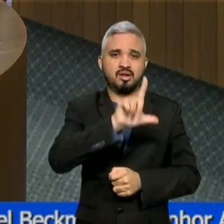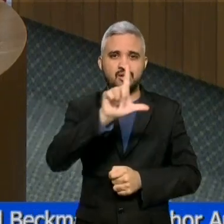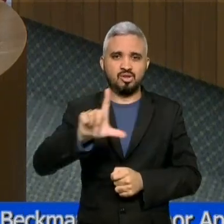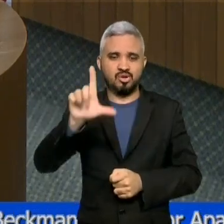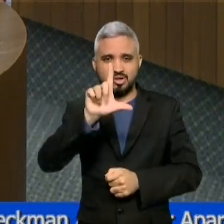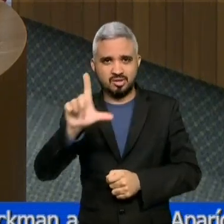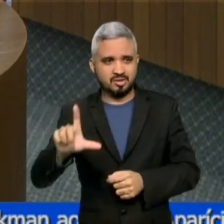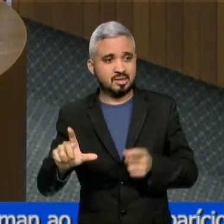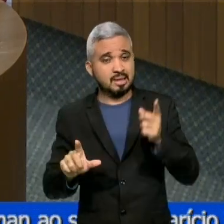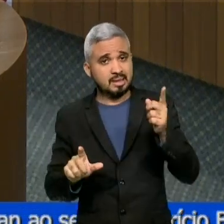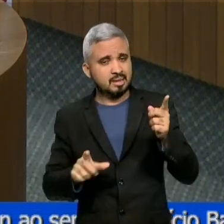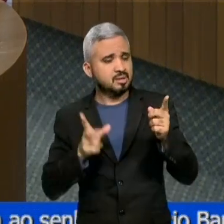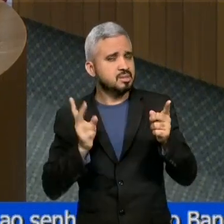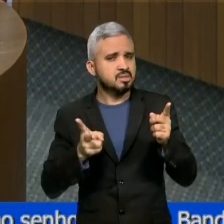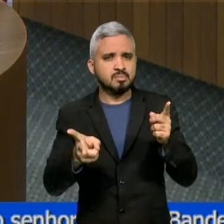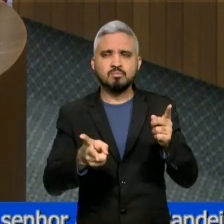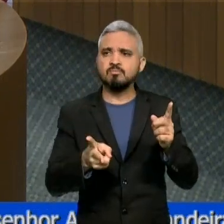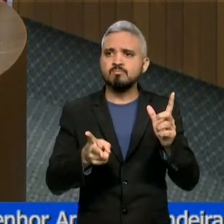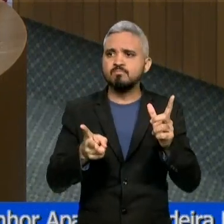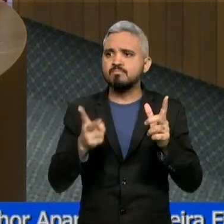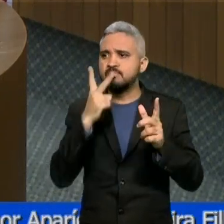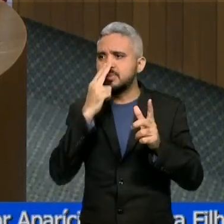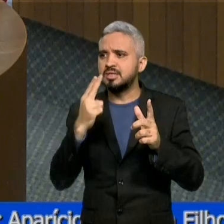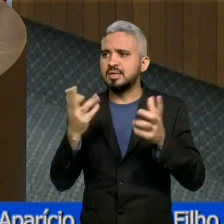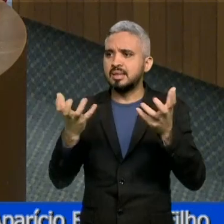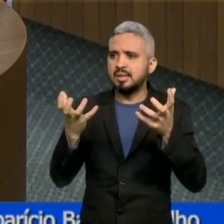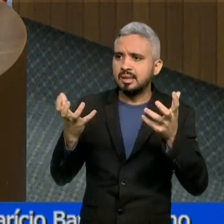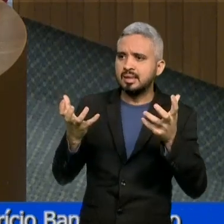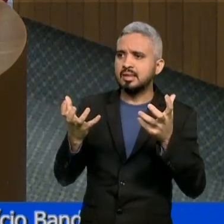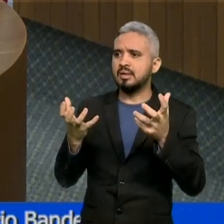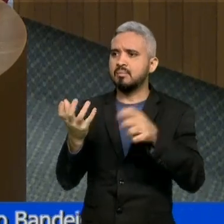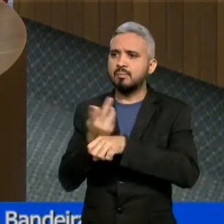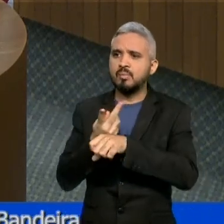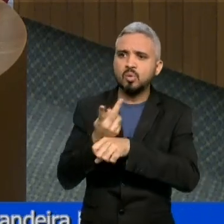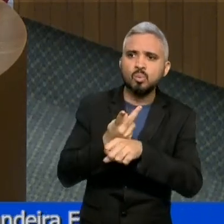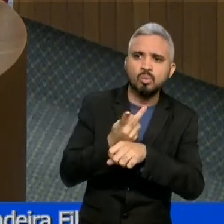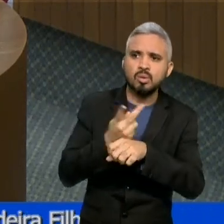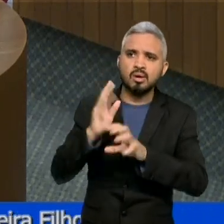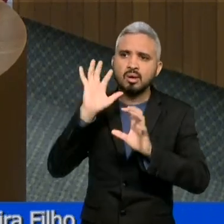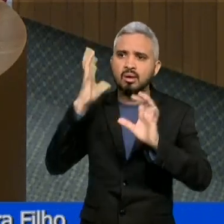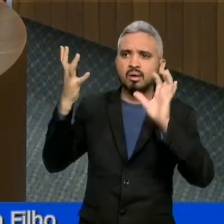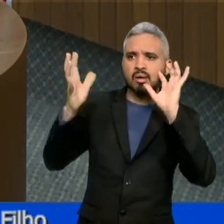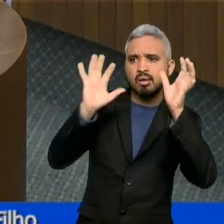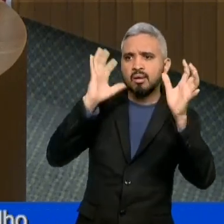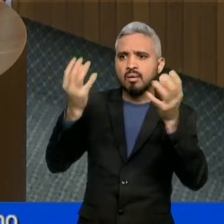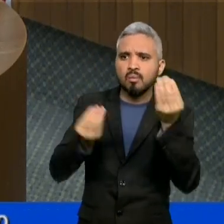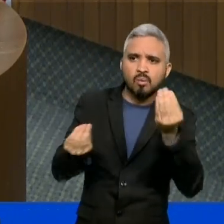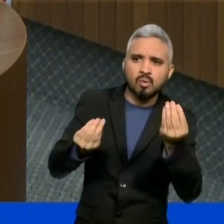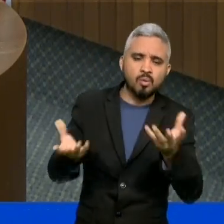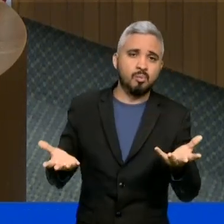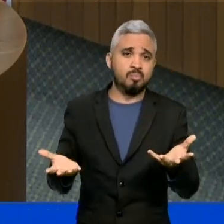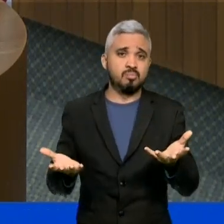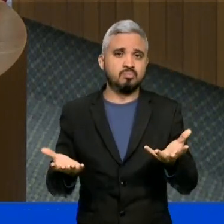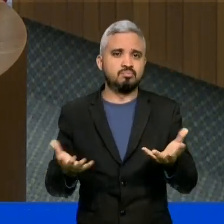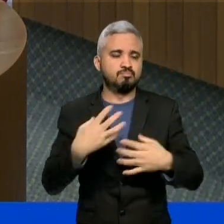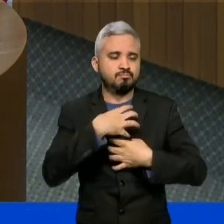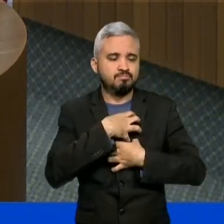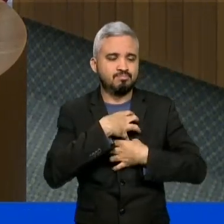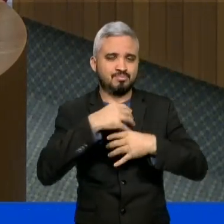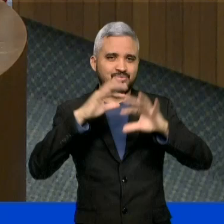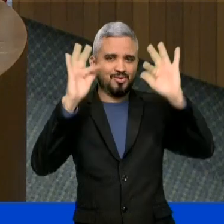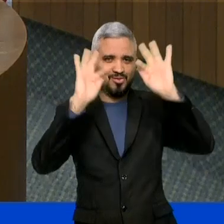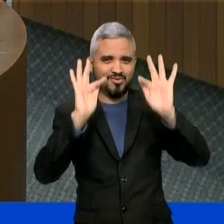solução para os problemas que estão na sua responsabilidade. E a gente fica muito feliz, Aparício, de ter você aqui hoje fazendo